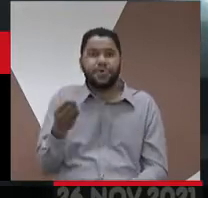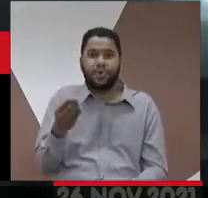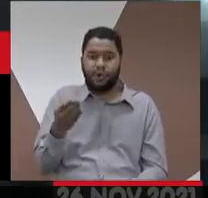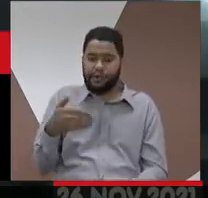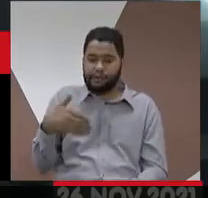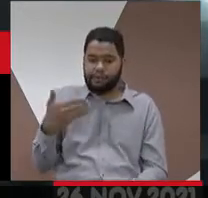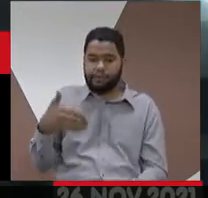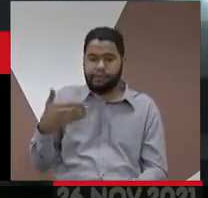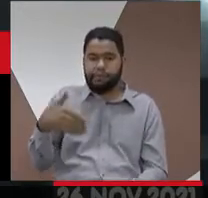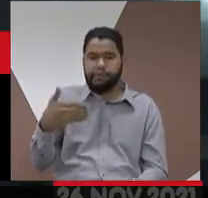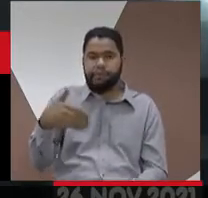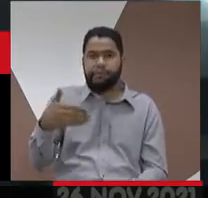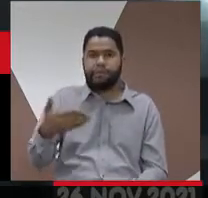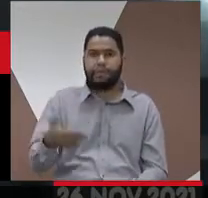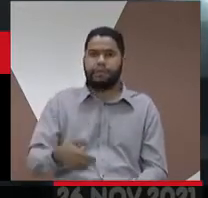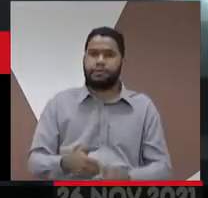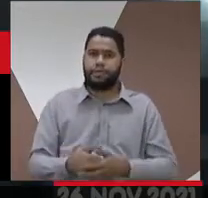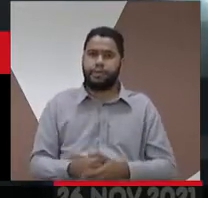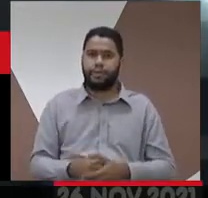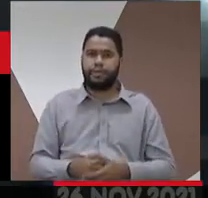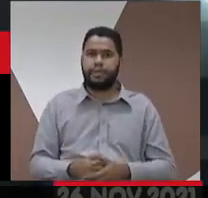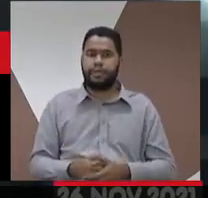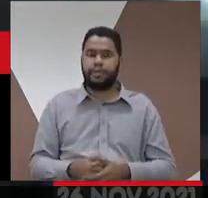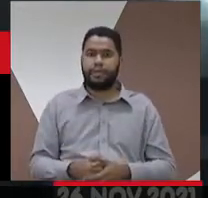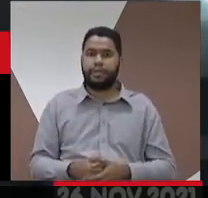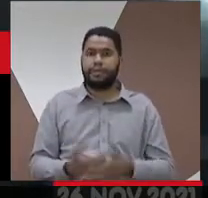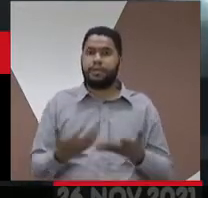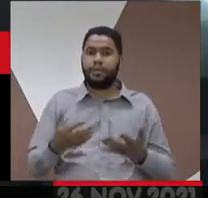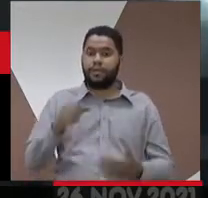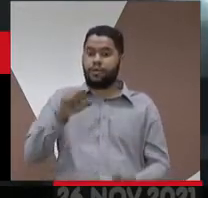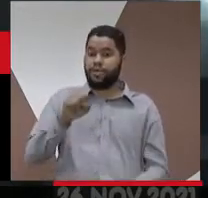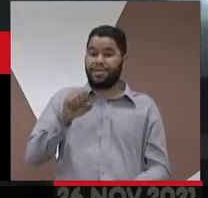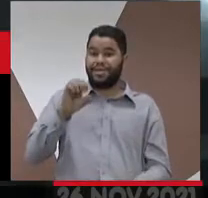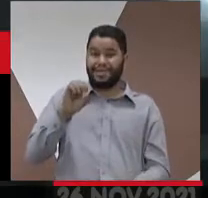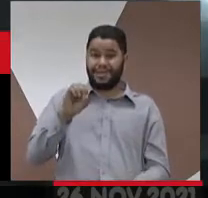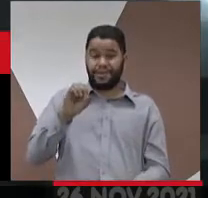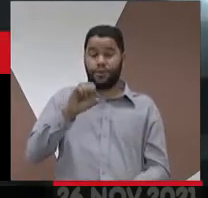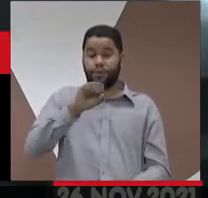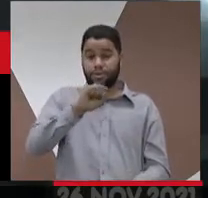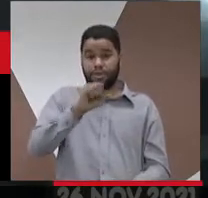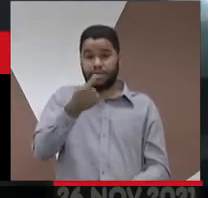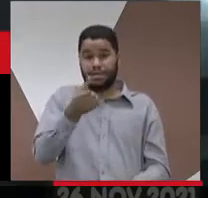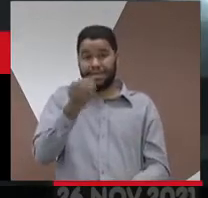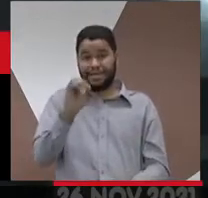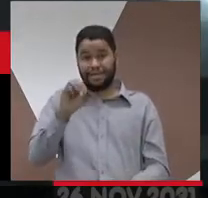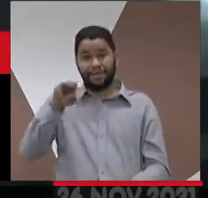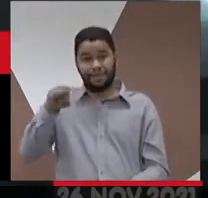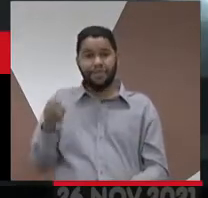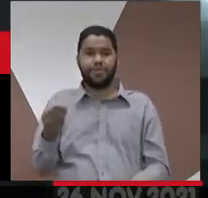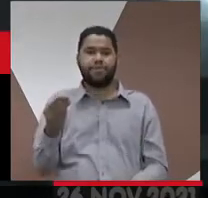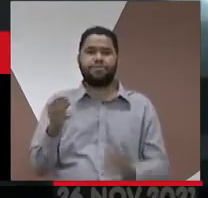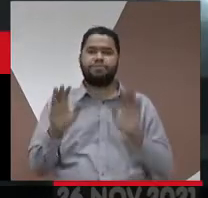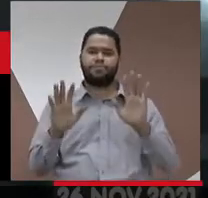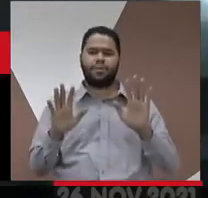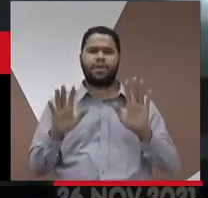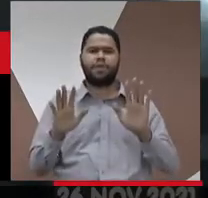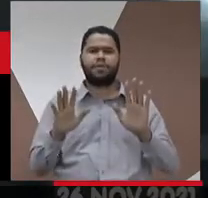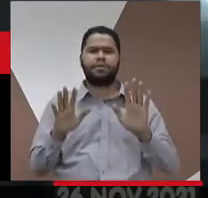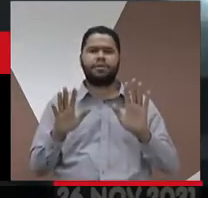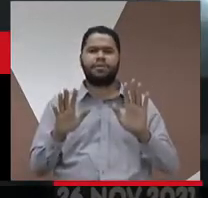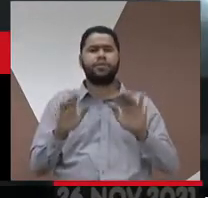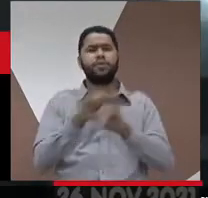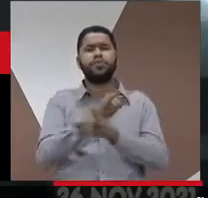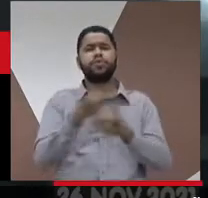isso. E foi paga 860 milhões. Né? Mas cito isso